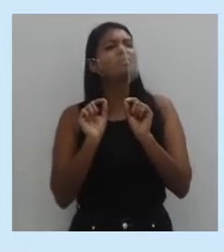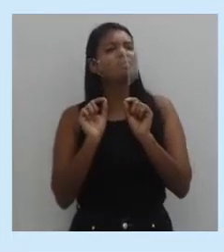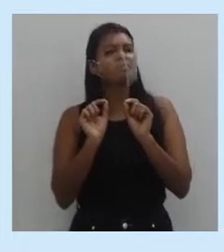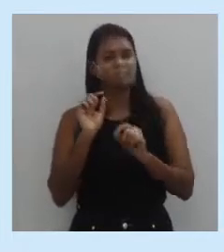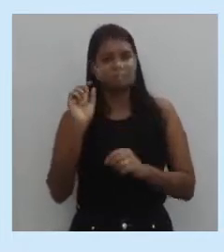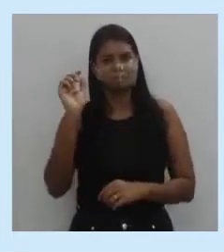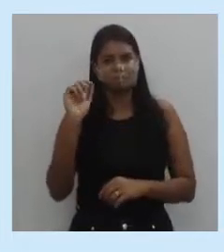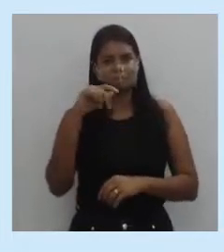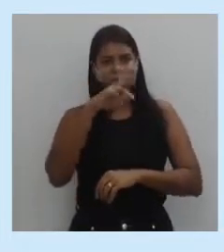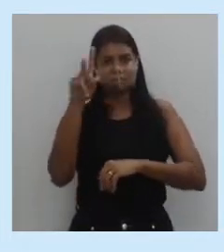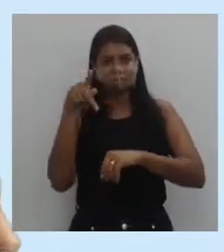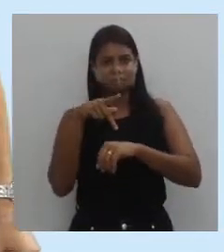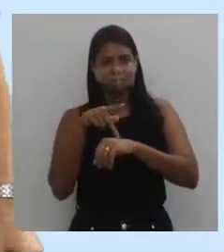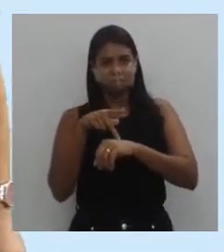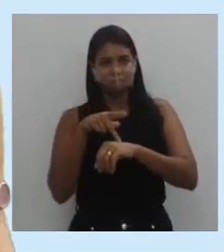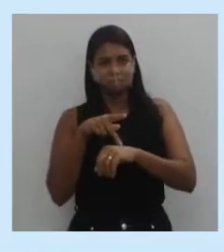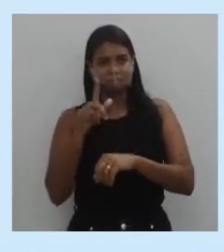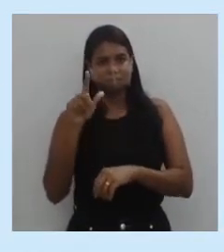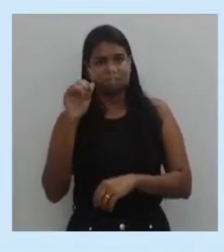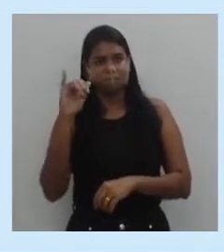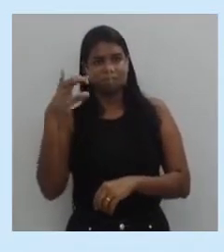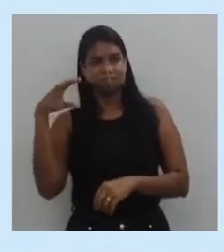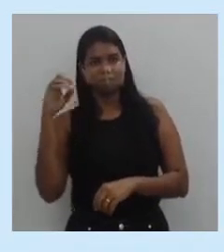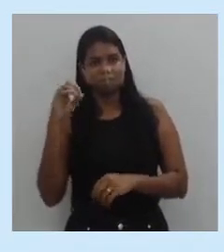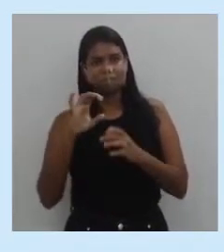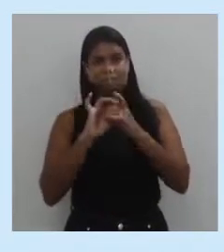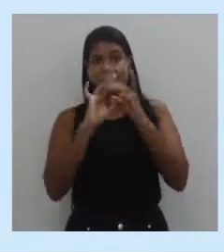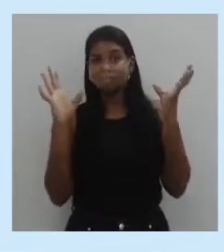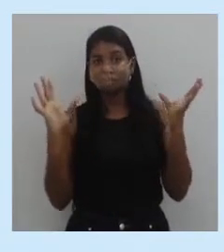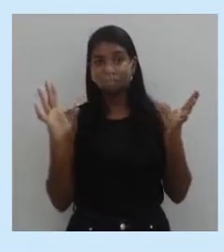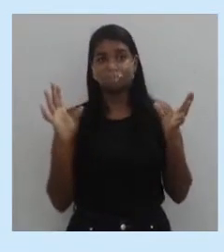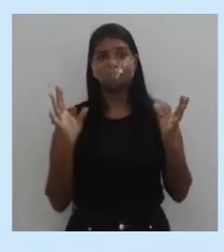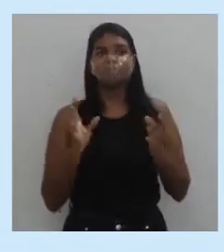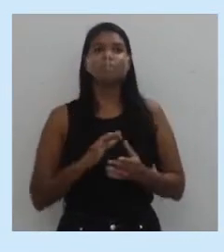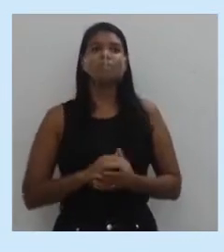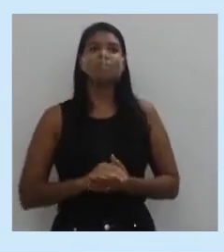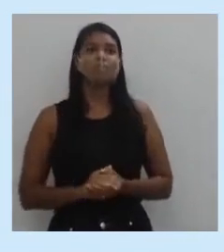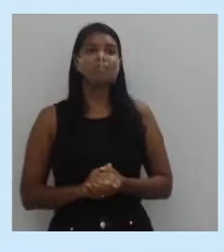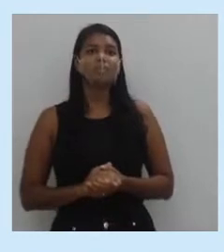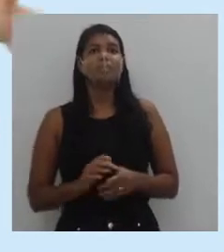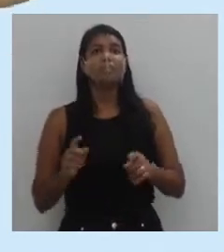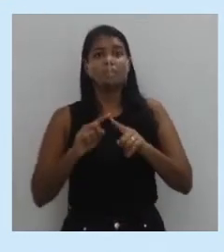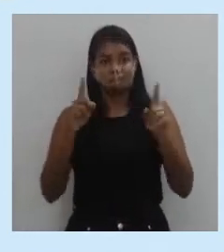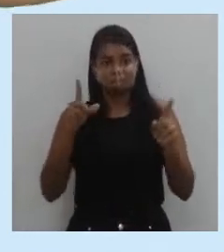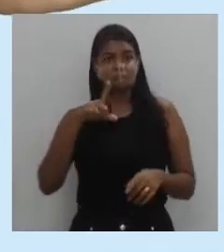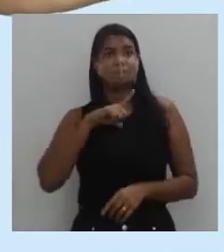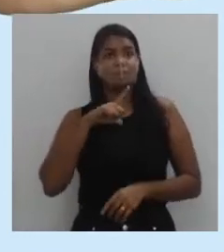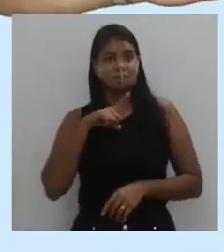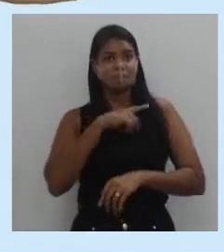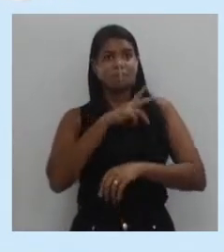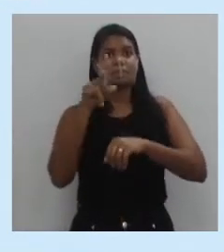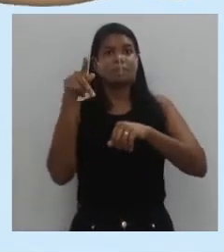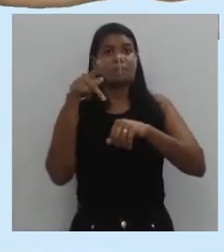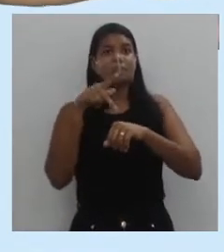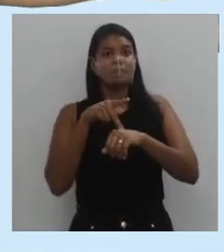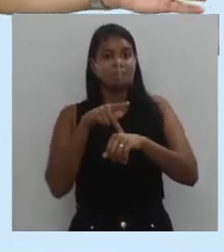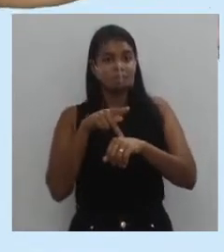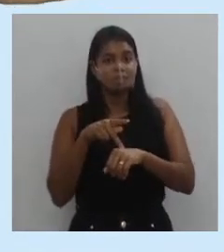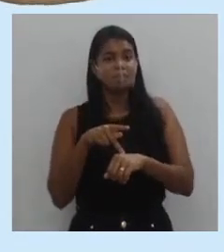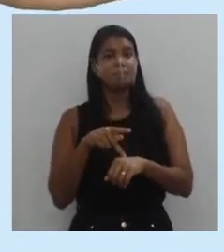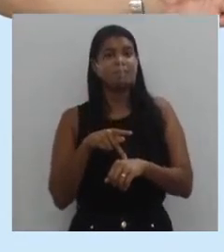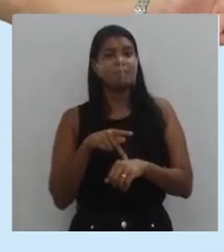país laico. É importante saber, certo, mais uma vez, que o nosso país é laico, mas existem